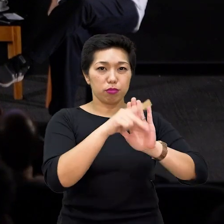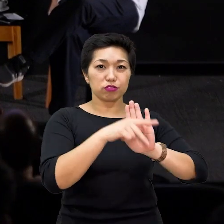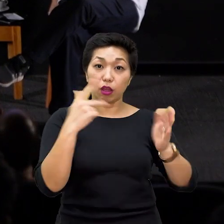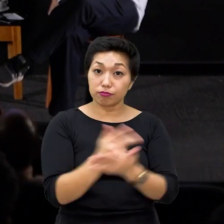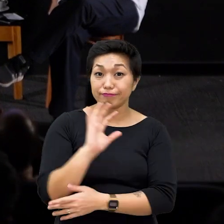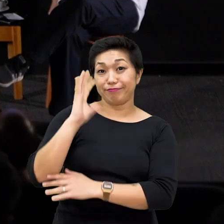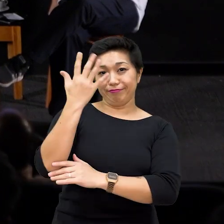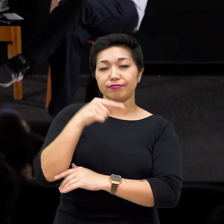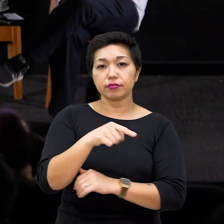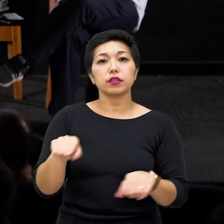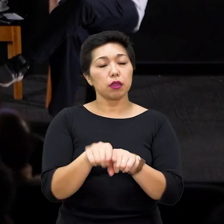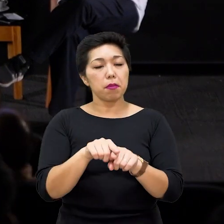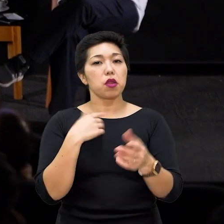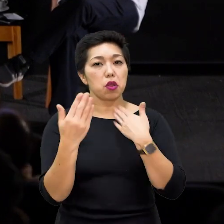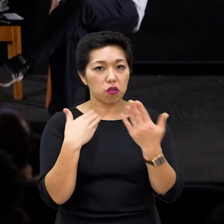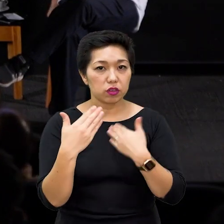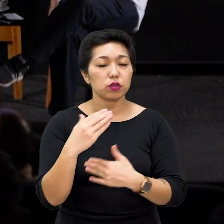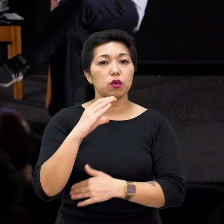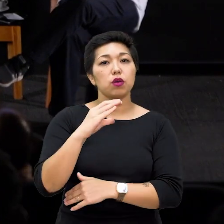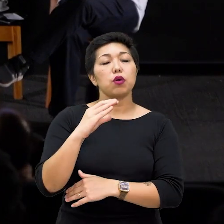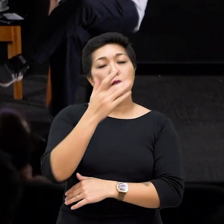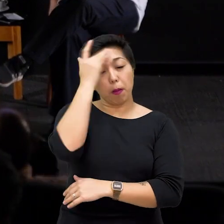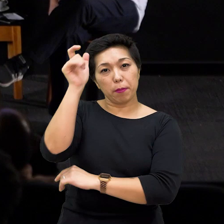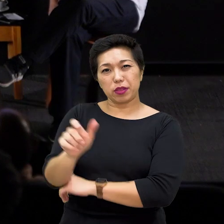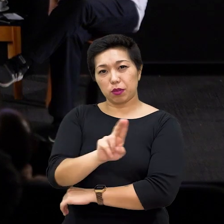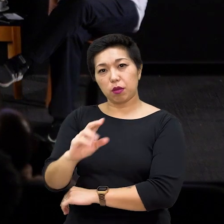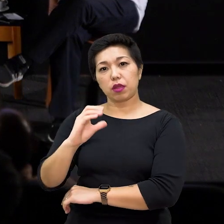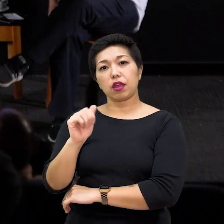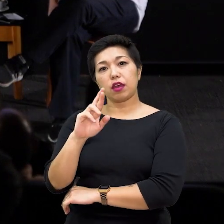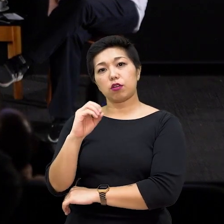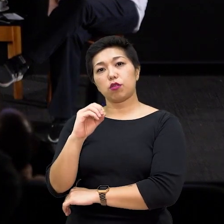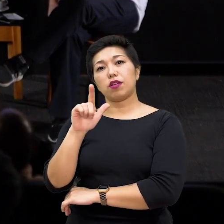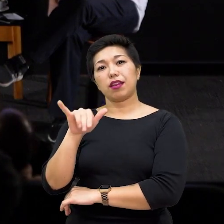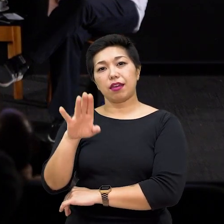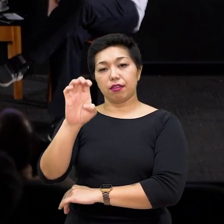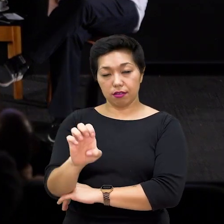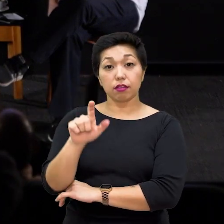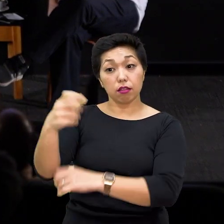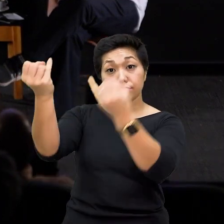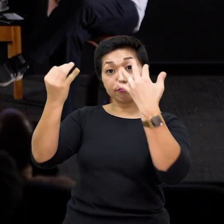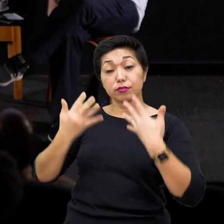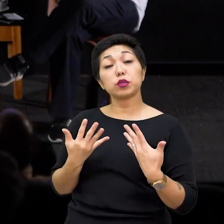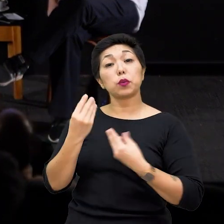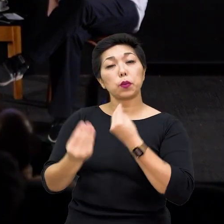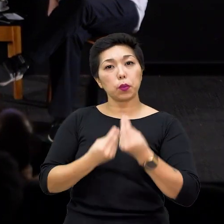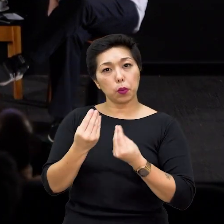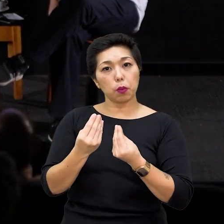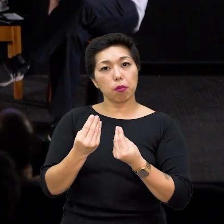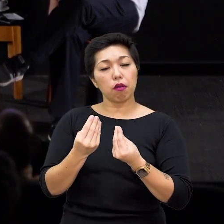também ali conversamos bastante com a Caroline, né, que nos explicou bastante da